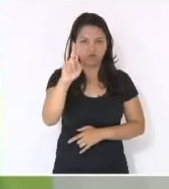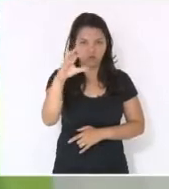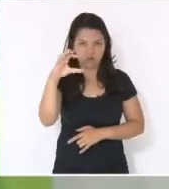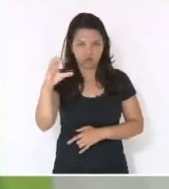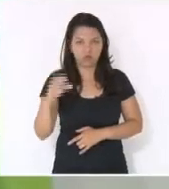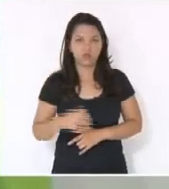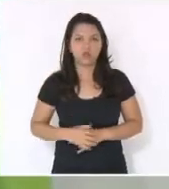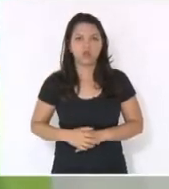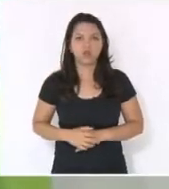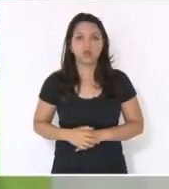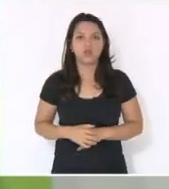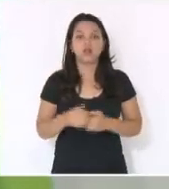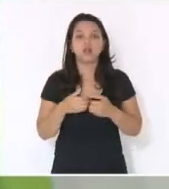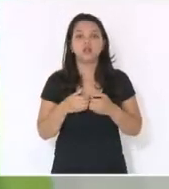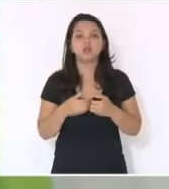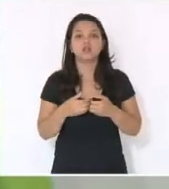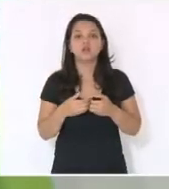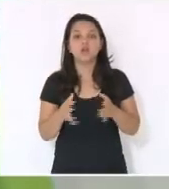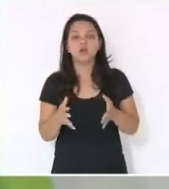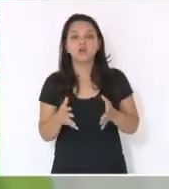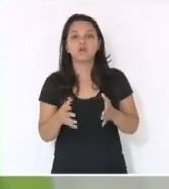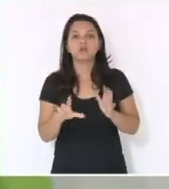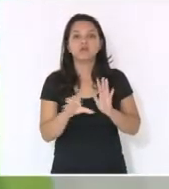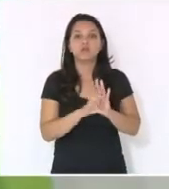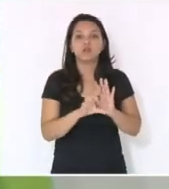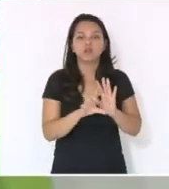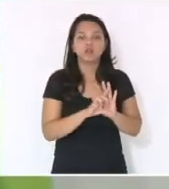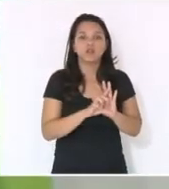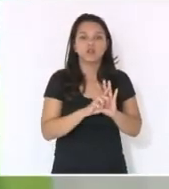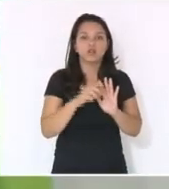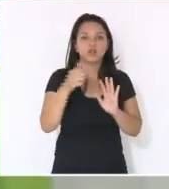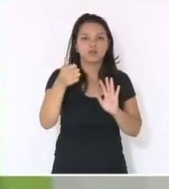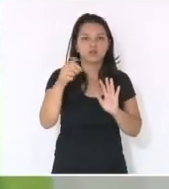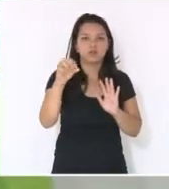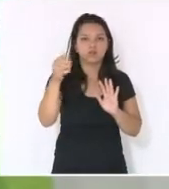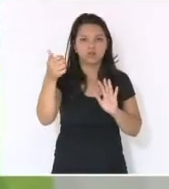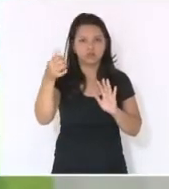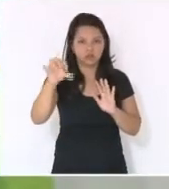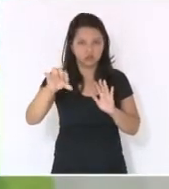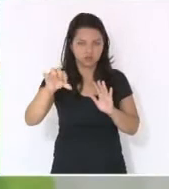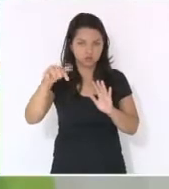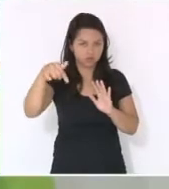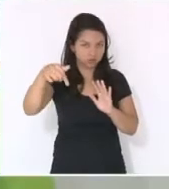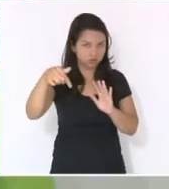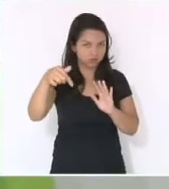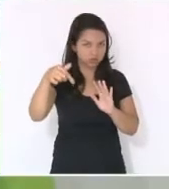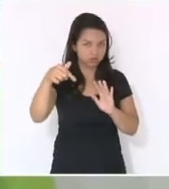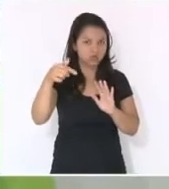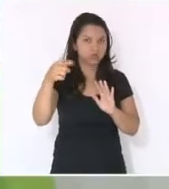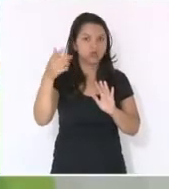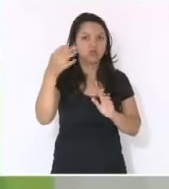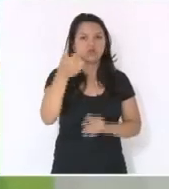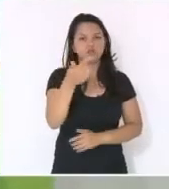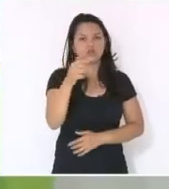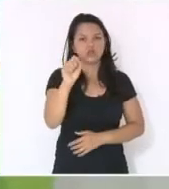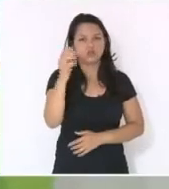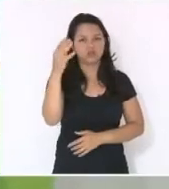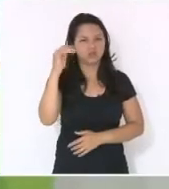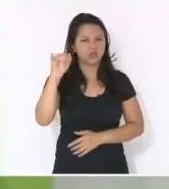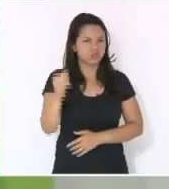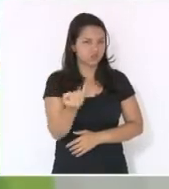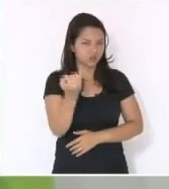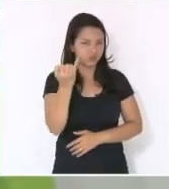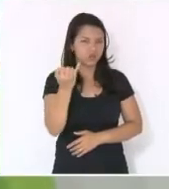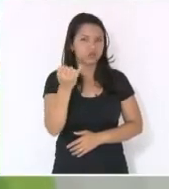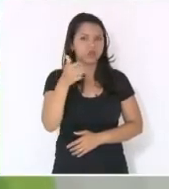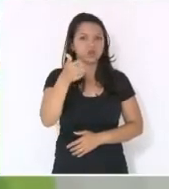iniciada pela Lei número 697, de 22 de janeiro de 1968, pelo então prefeito